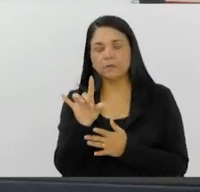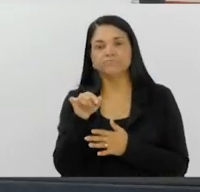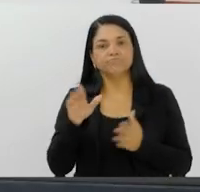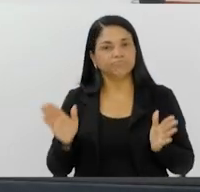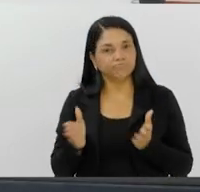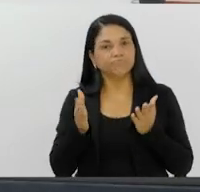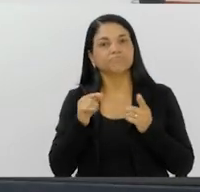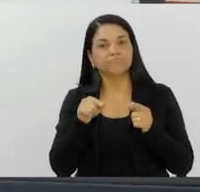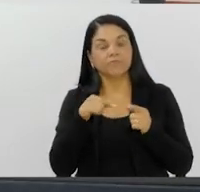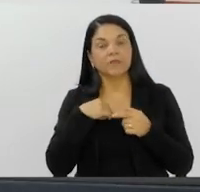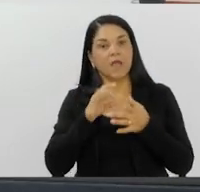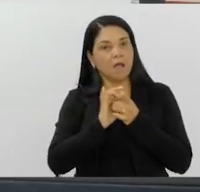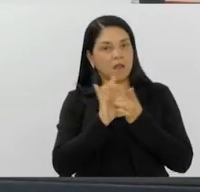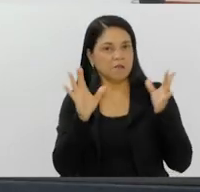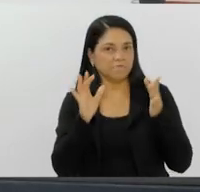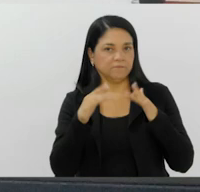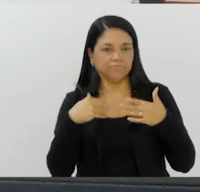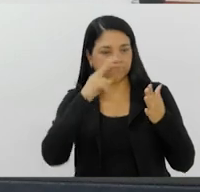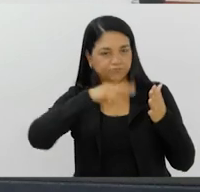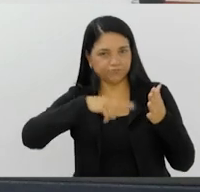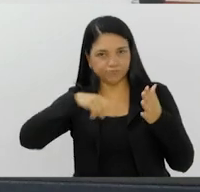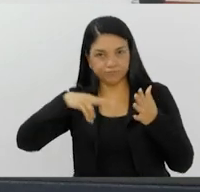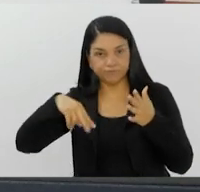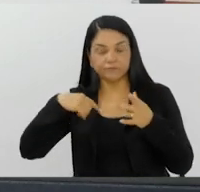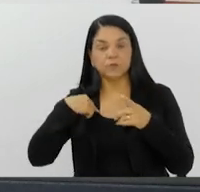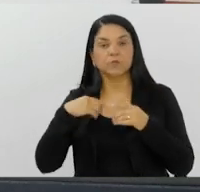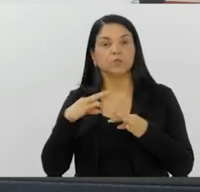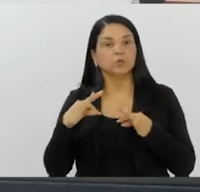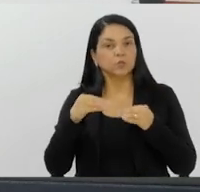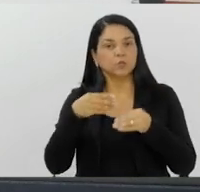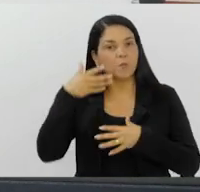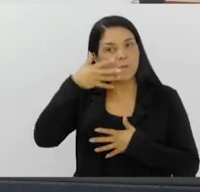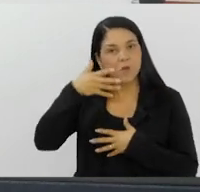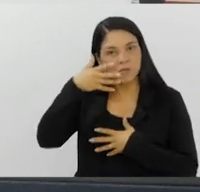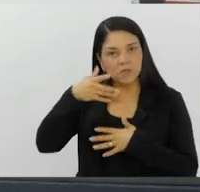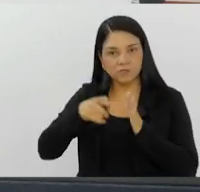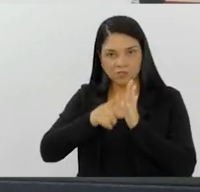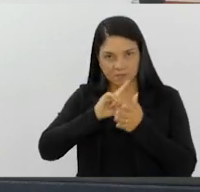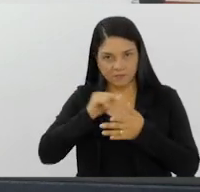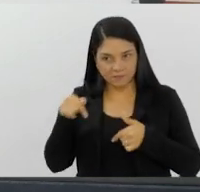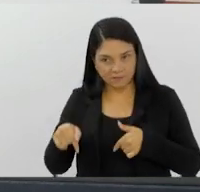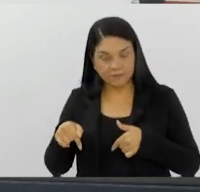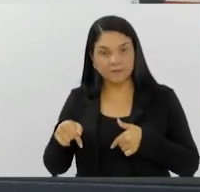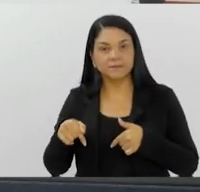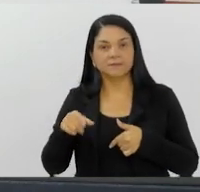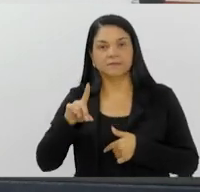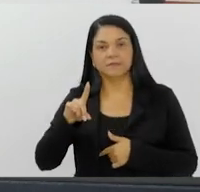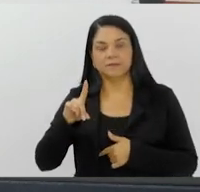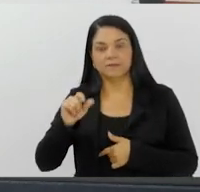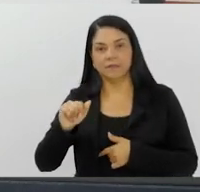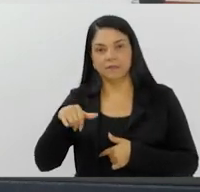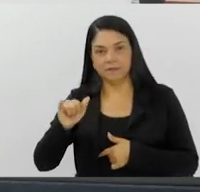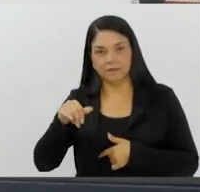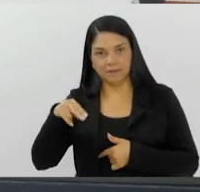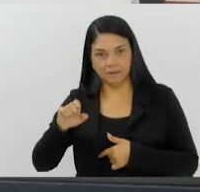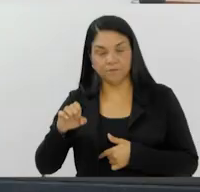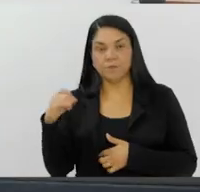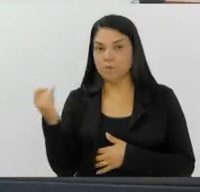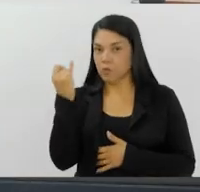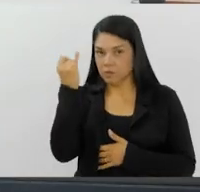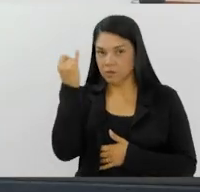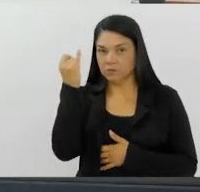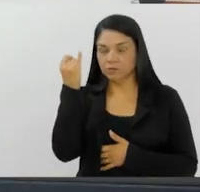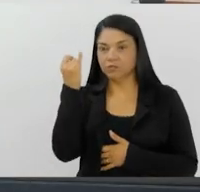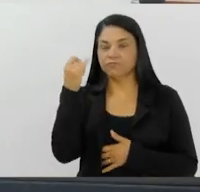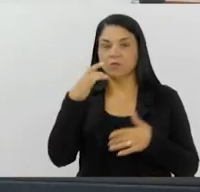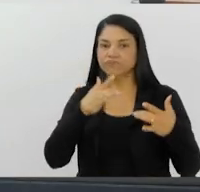todos mas eu acho que dessa fala toda que mais importa para nós eh nos